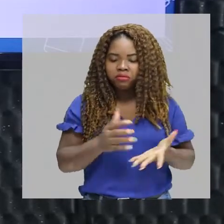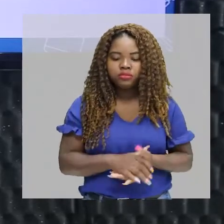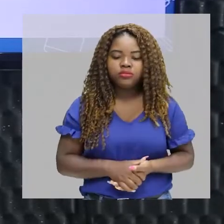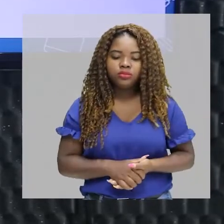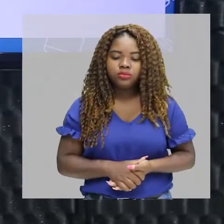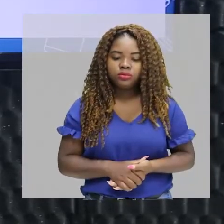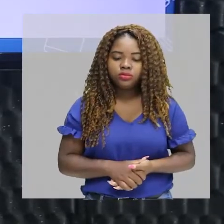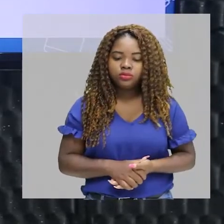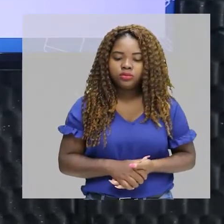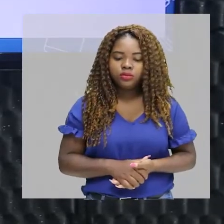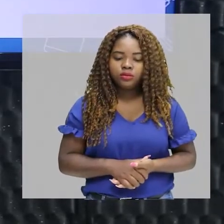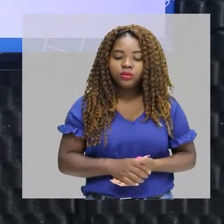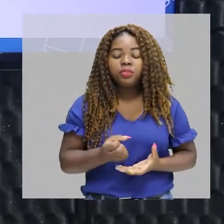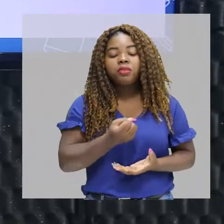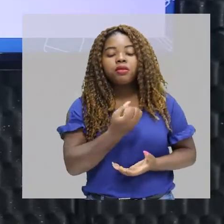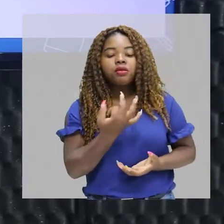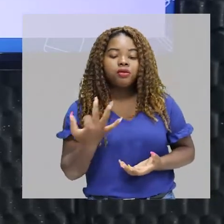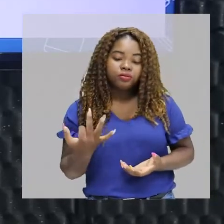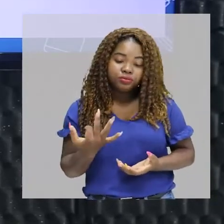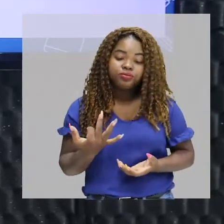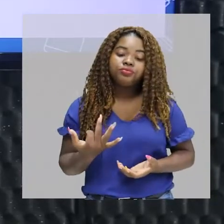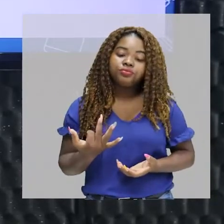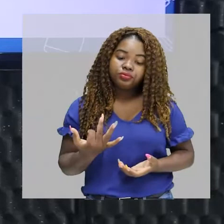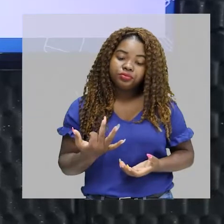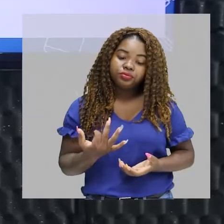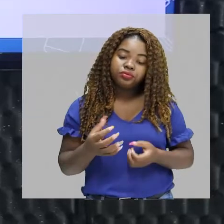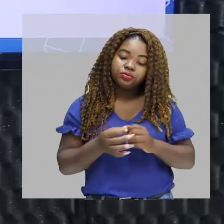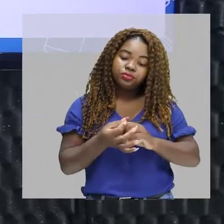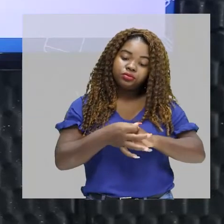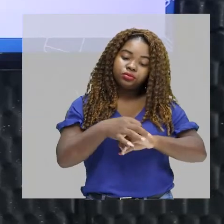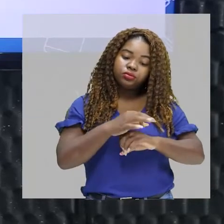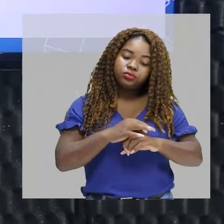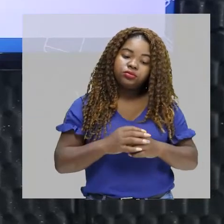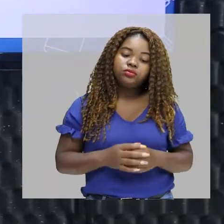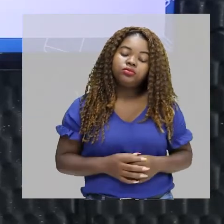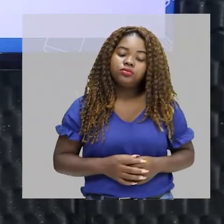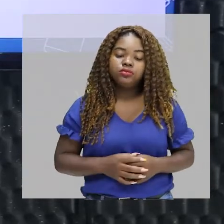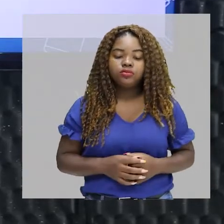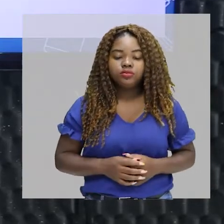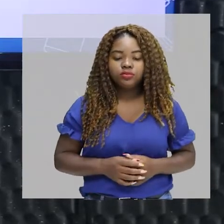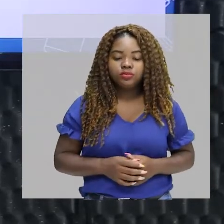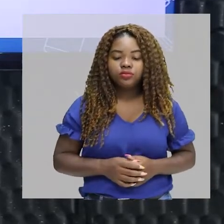Agora, a quantidade de átomos. Então, vamos lá.